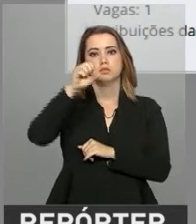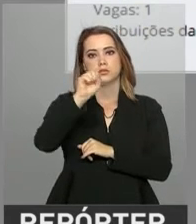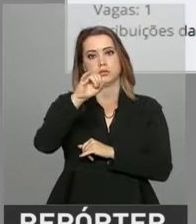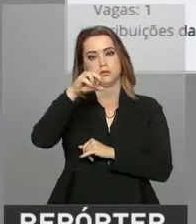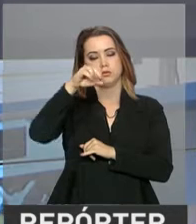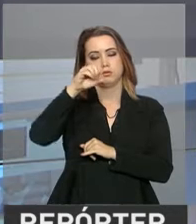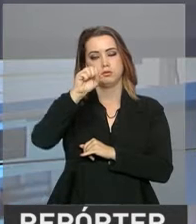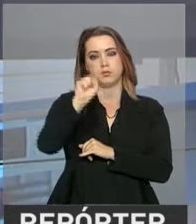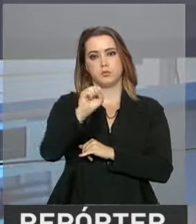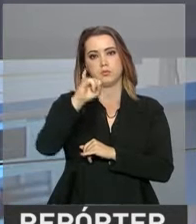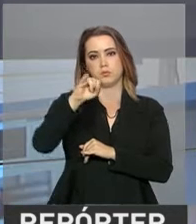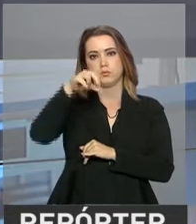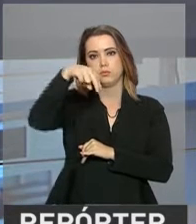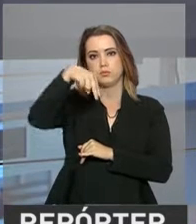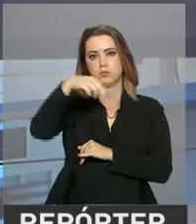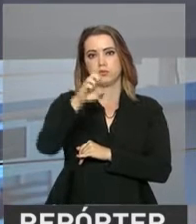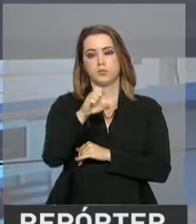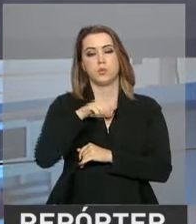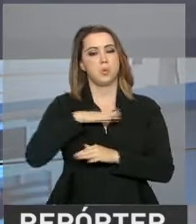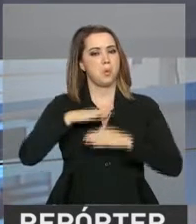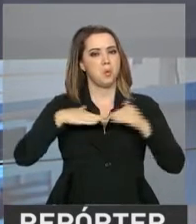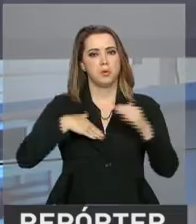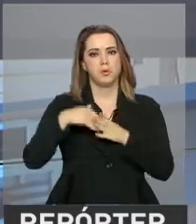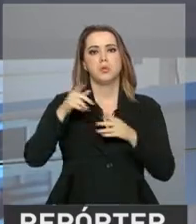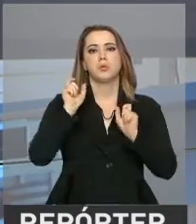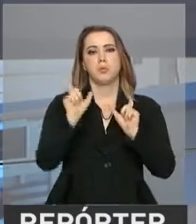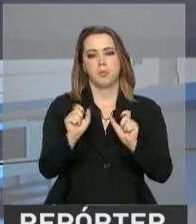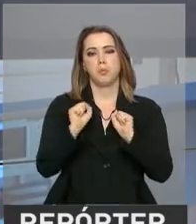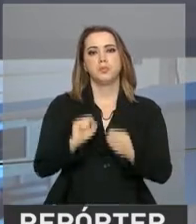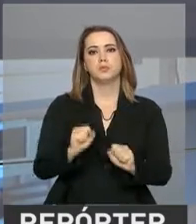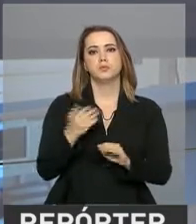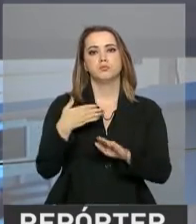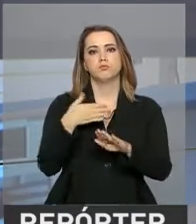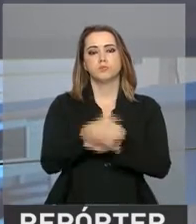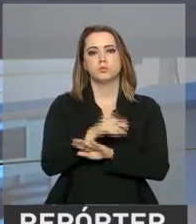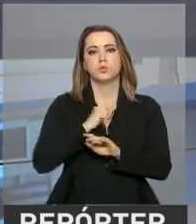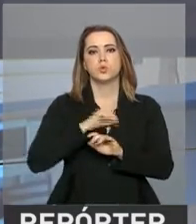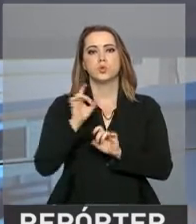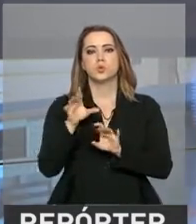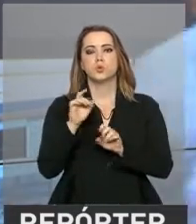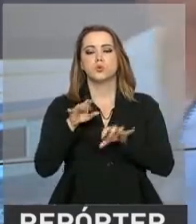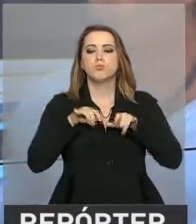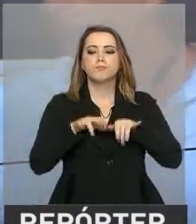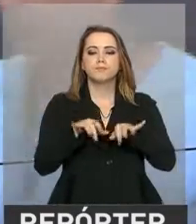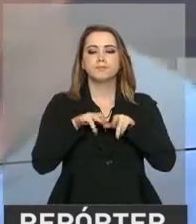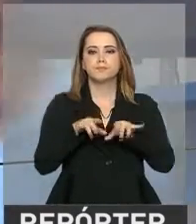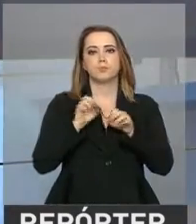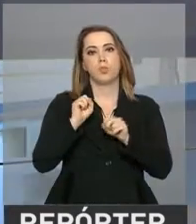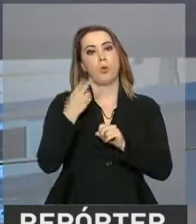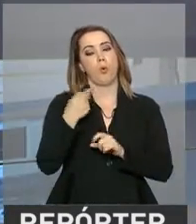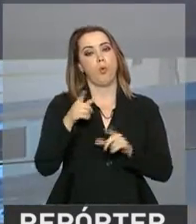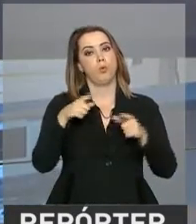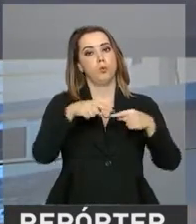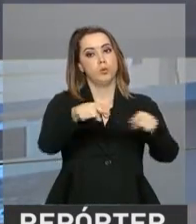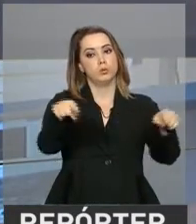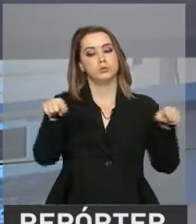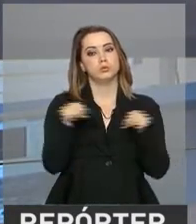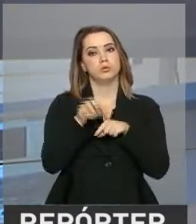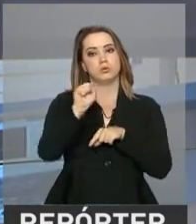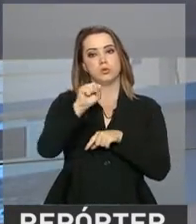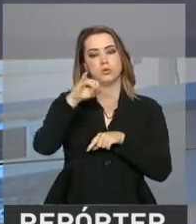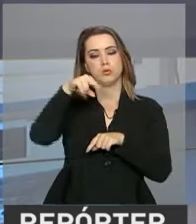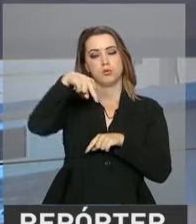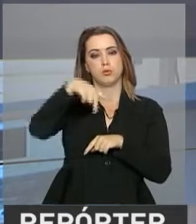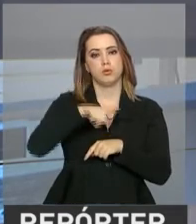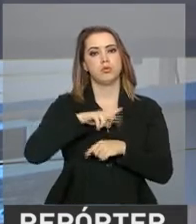o SINE. Qualquer um pode se candidatar a uma vaga, basta fazer um cadastro no site ou em uma agência do SINE. Os estados